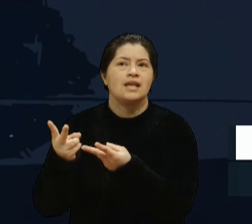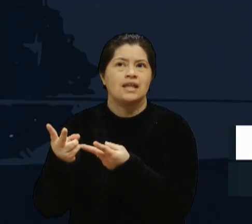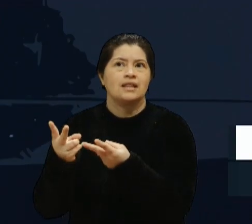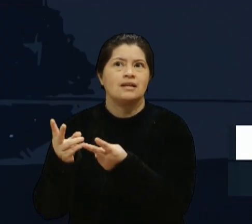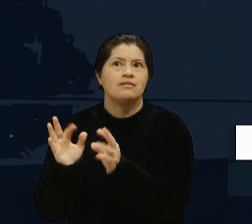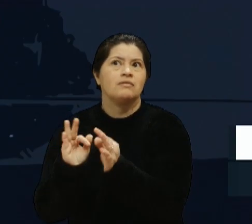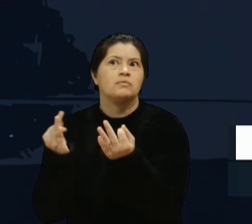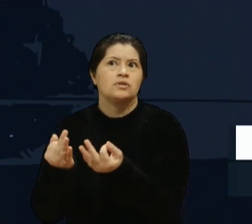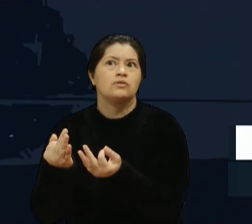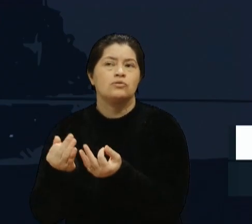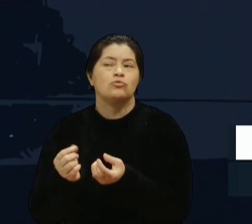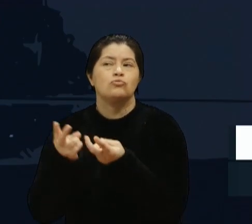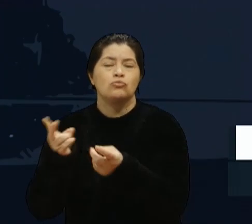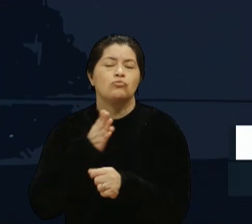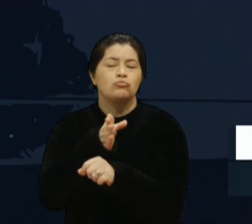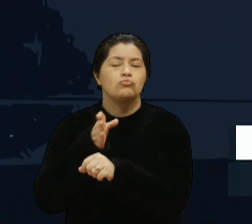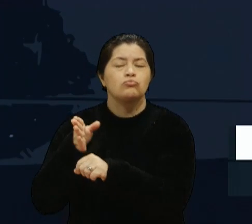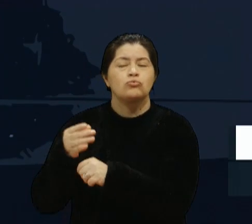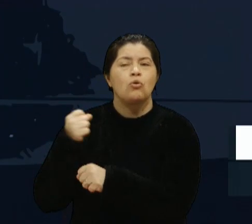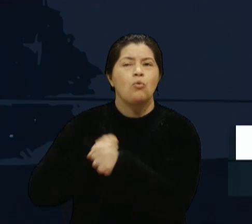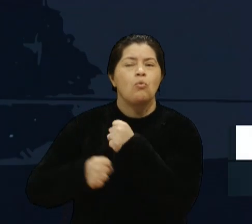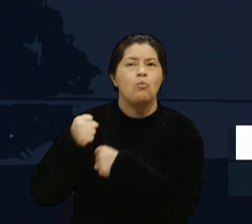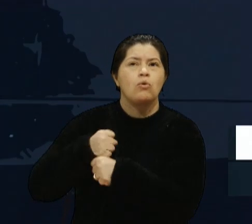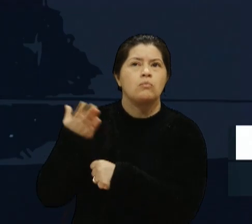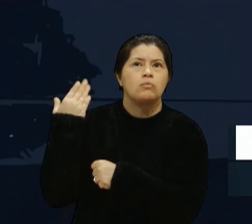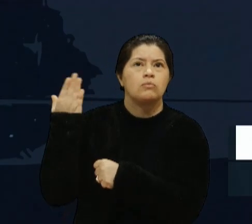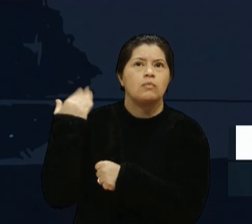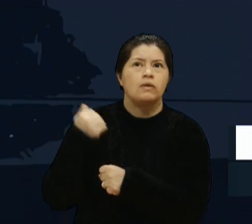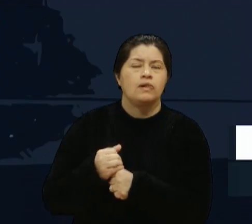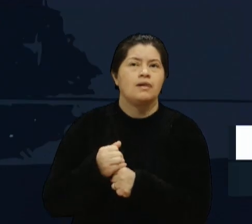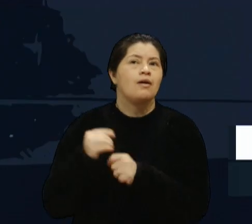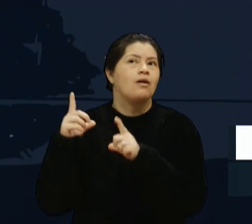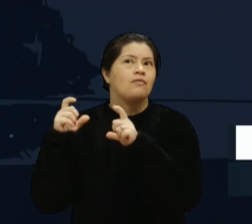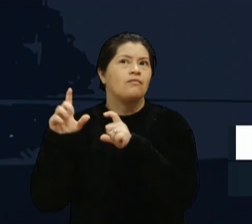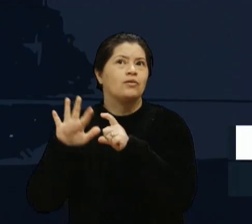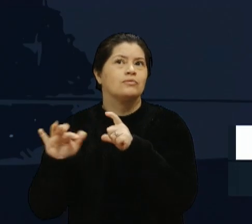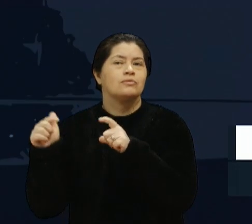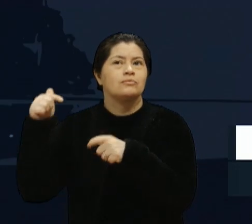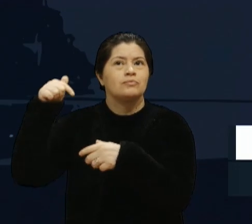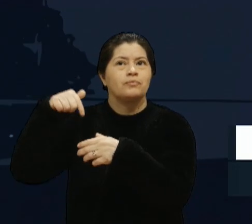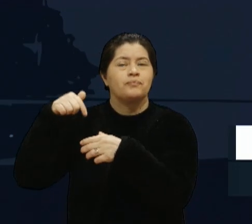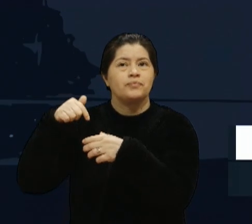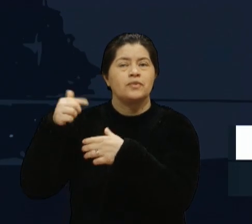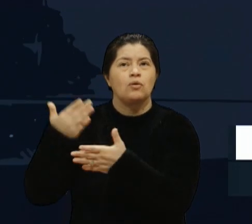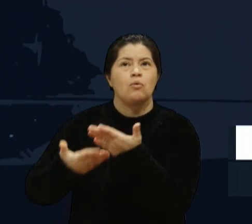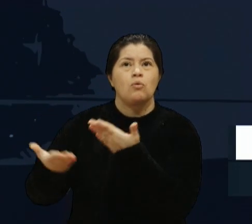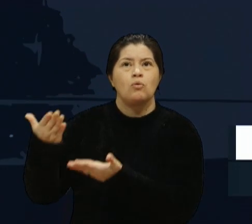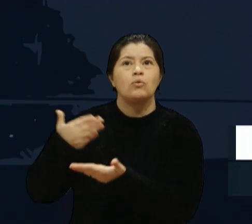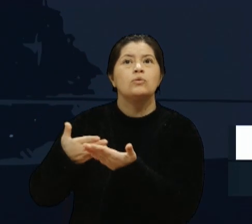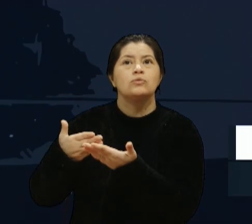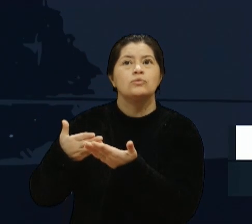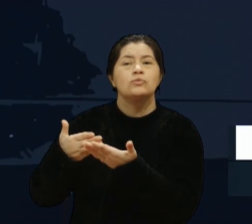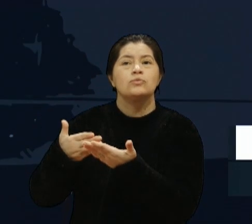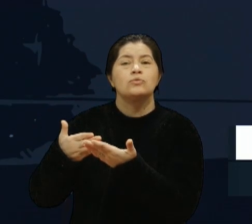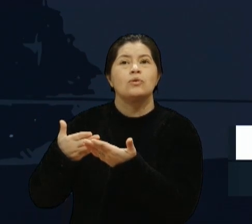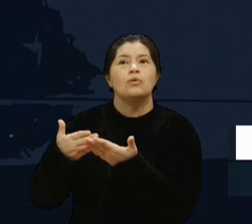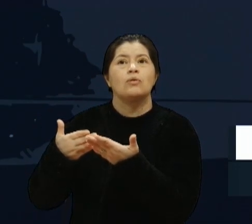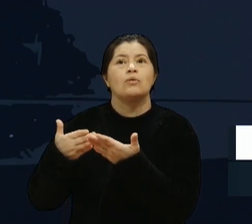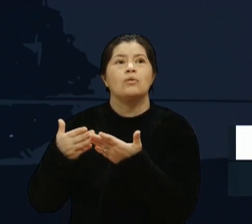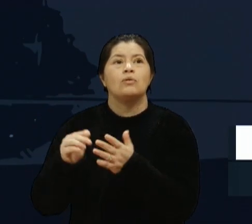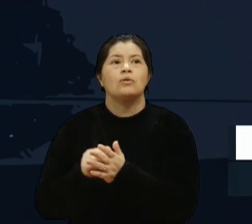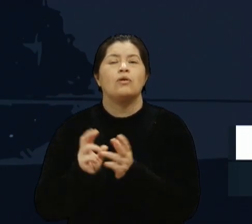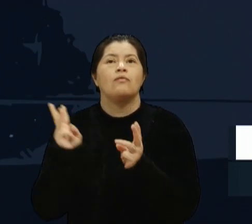fez ao longo de todo o ano passado. Uma fotozinha interna do atendimento daquela van que vocês viram aí,